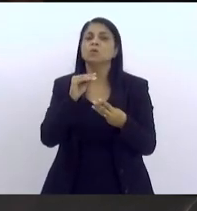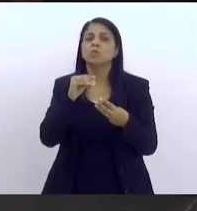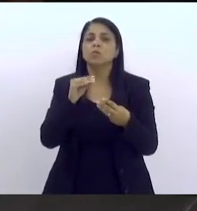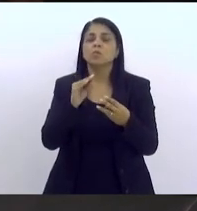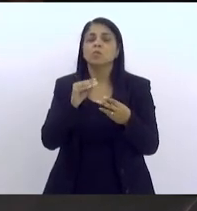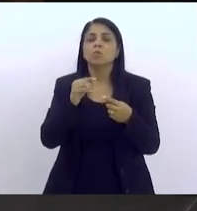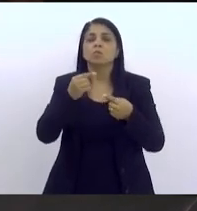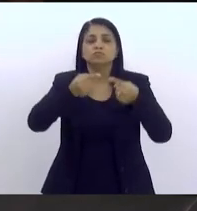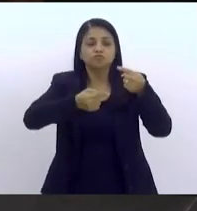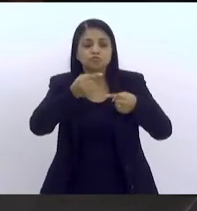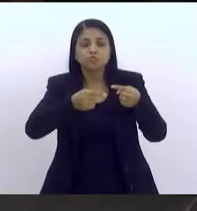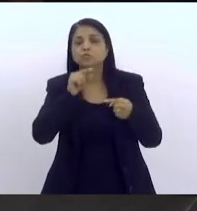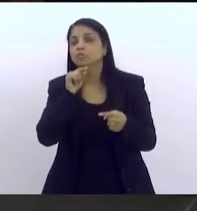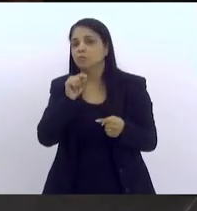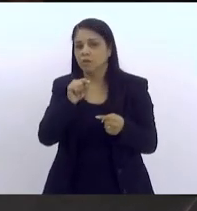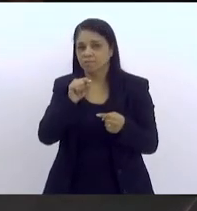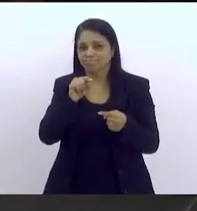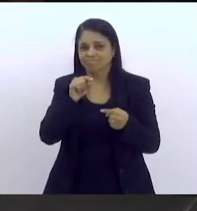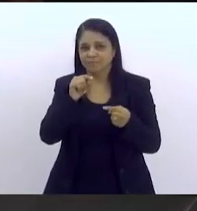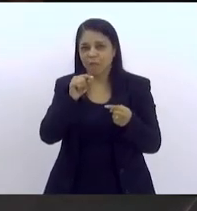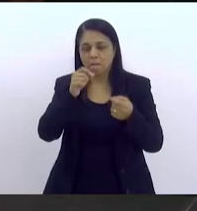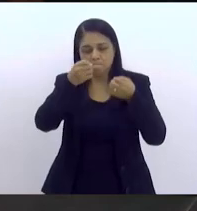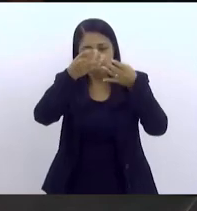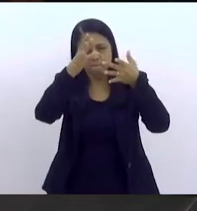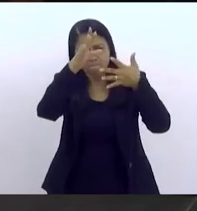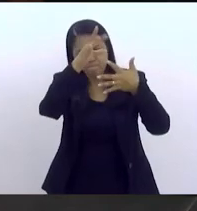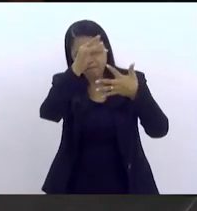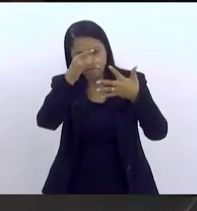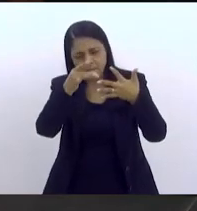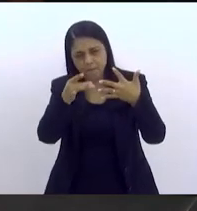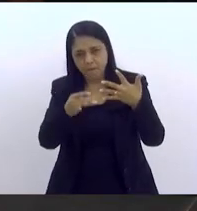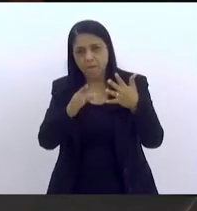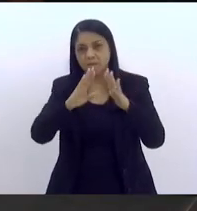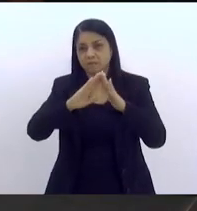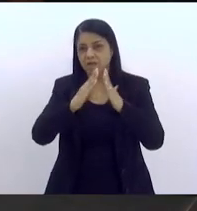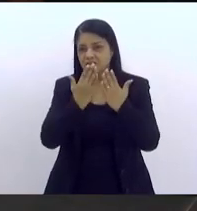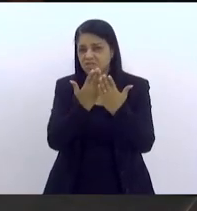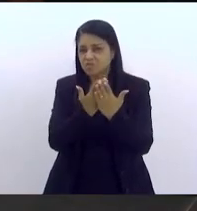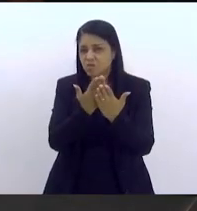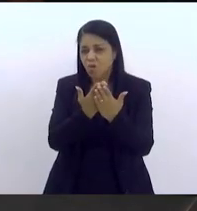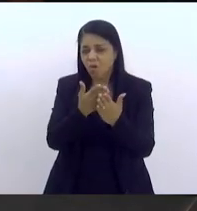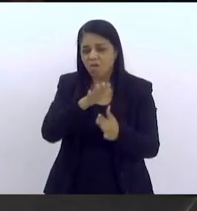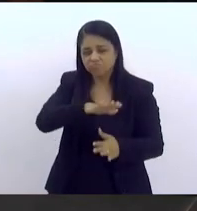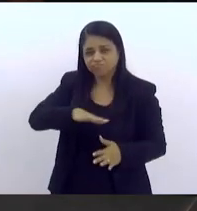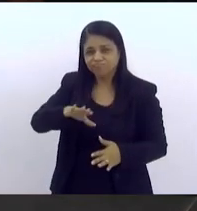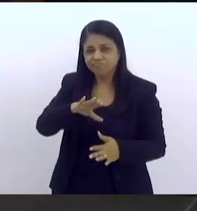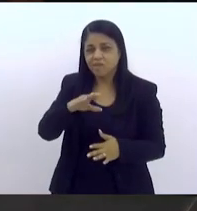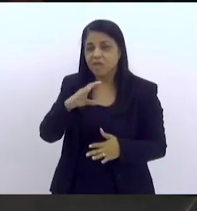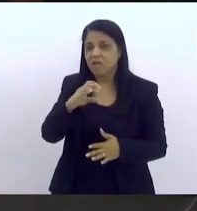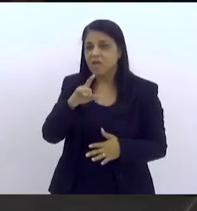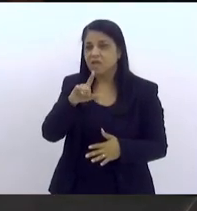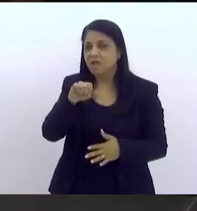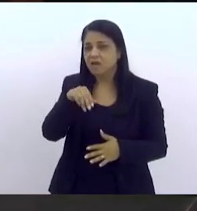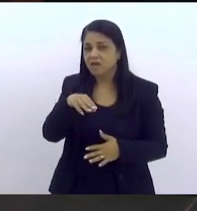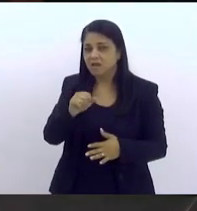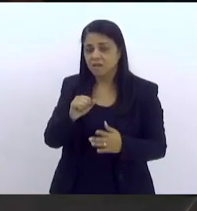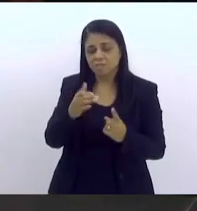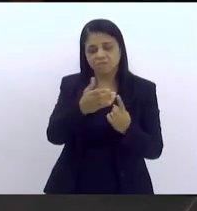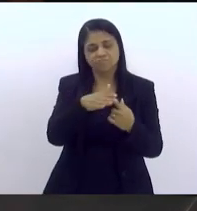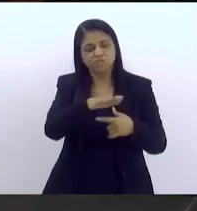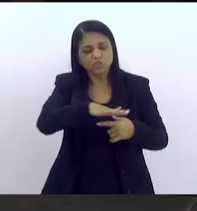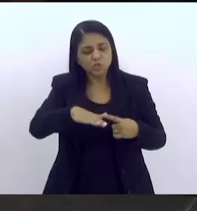que essa descrição da escola né do clima escolar da escola como lugar de